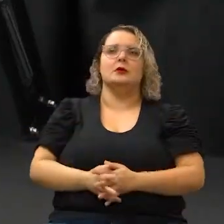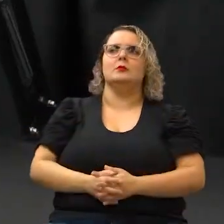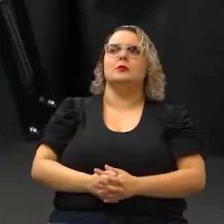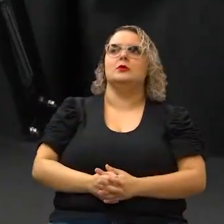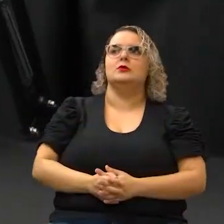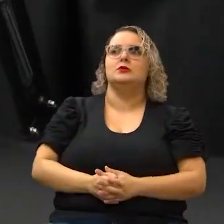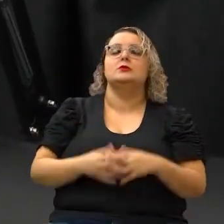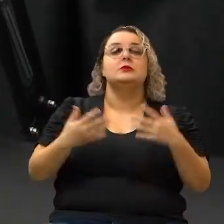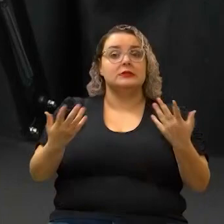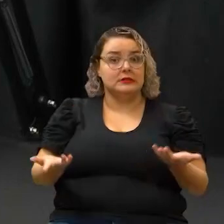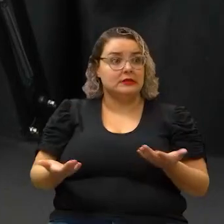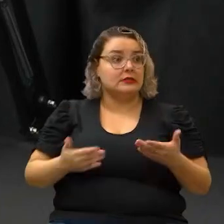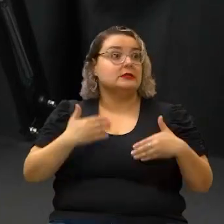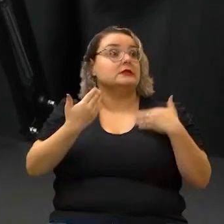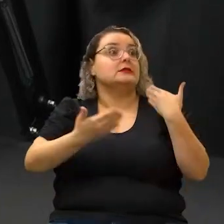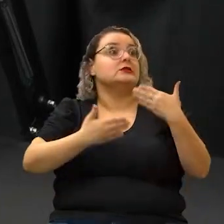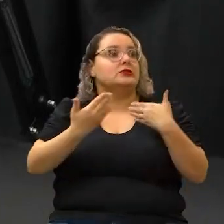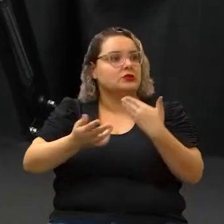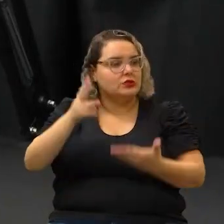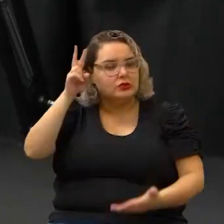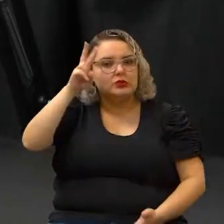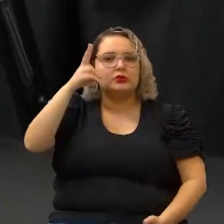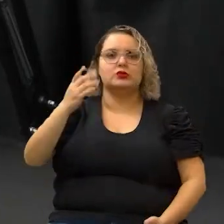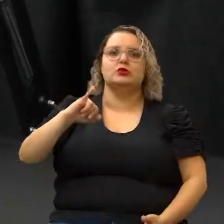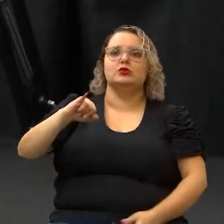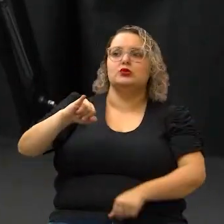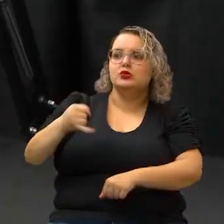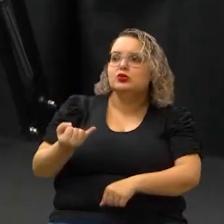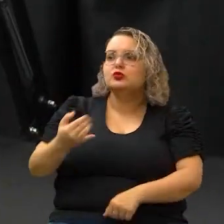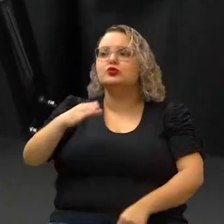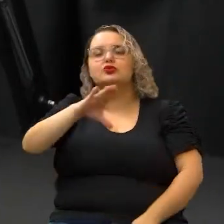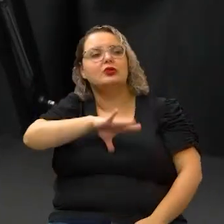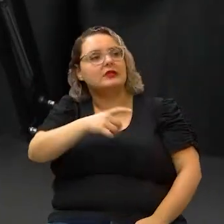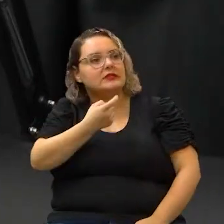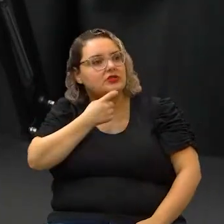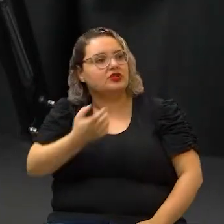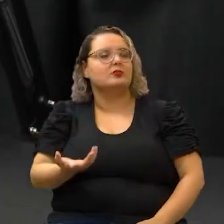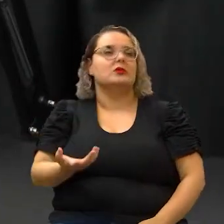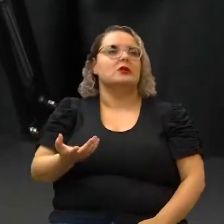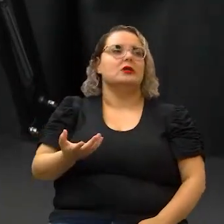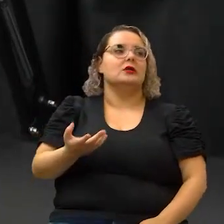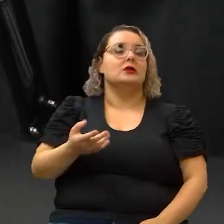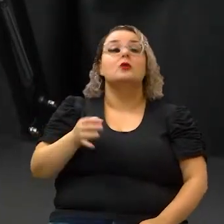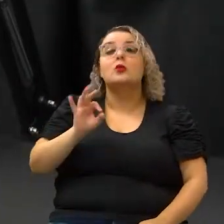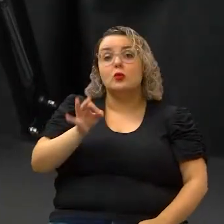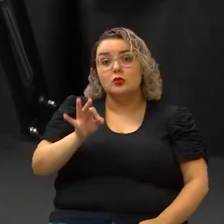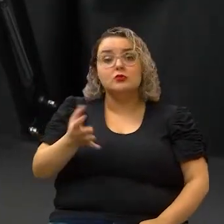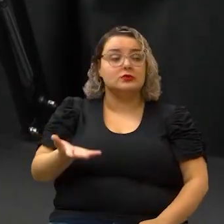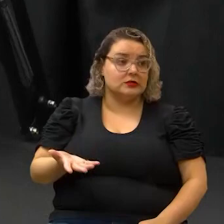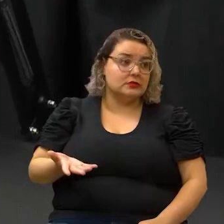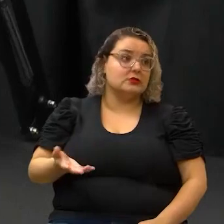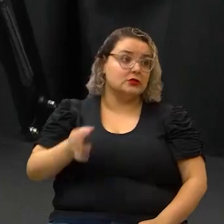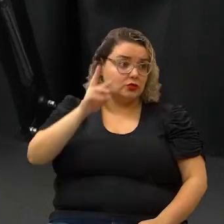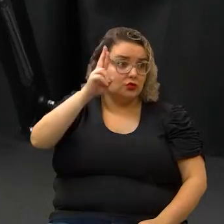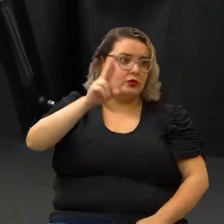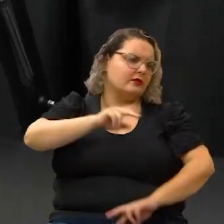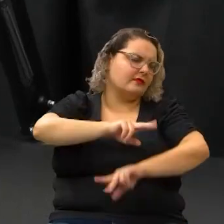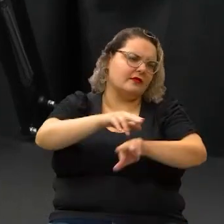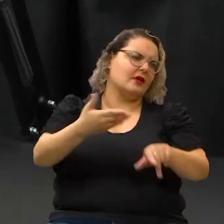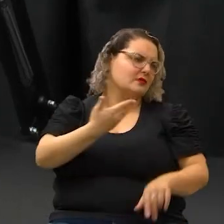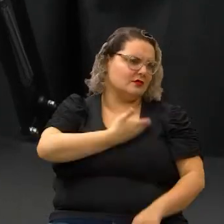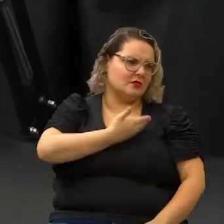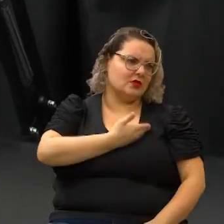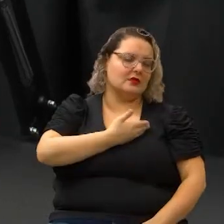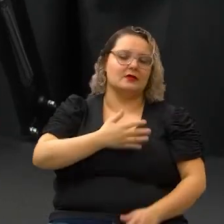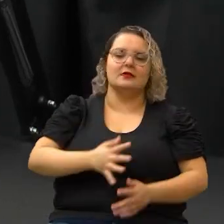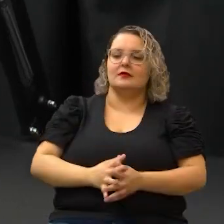aí, e nessa caminhada, né, Jundiaí, Campinas, com certeza o senhor fez vários amigos,